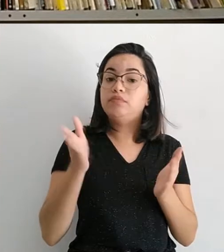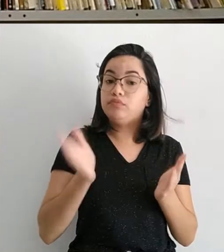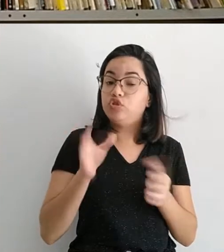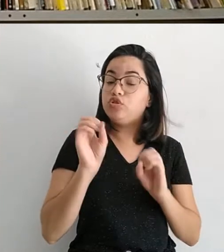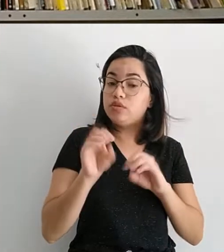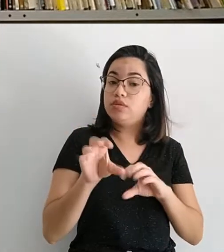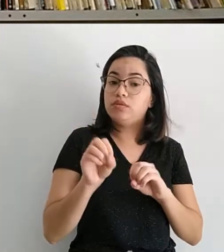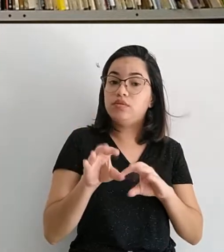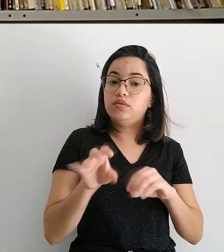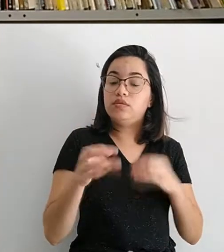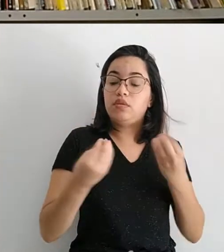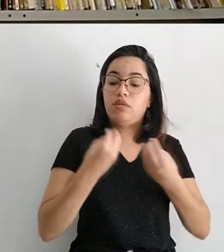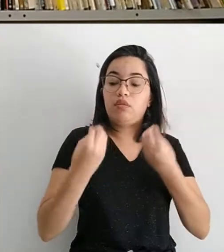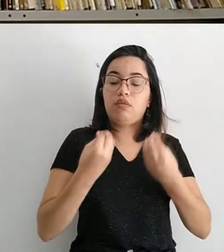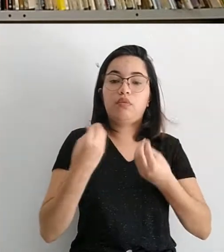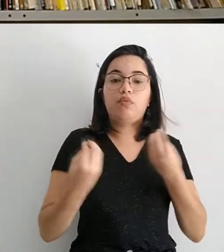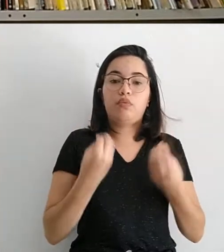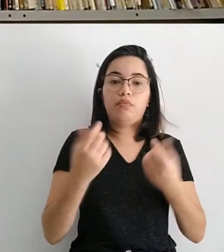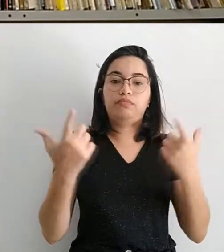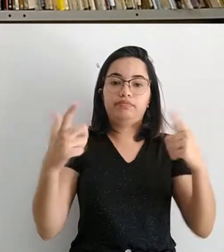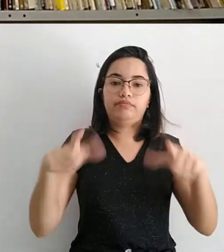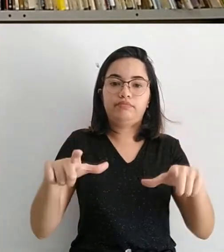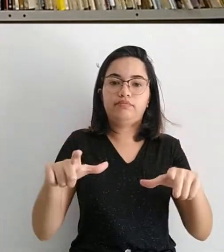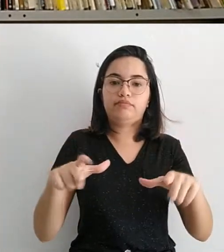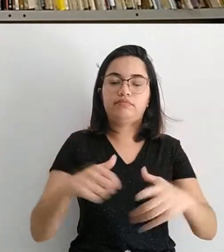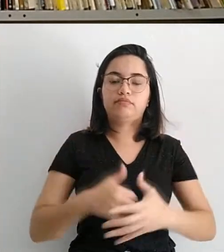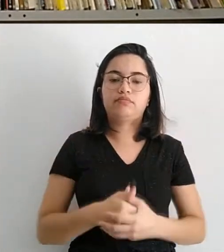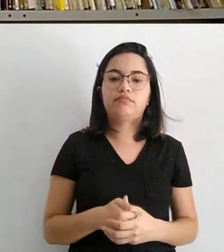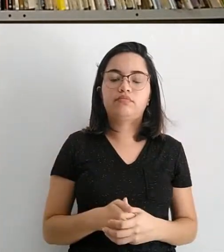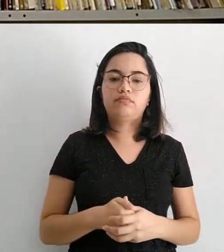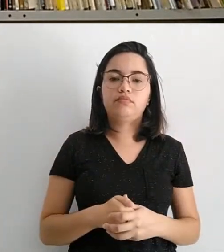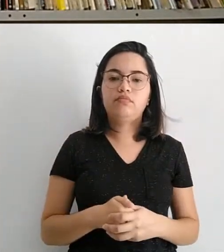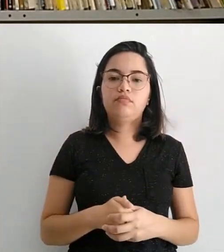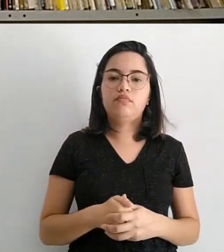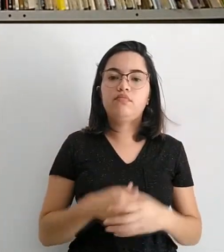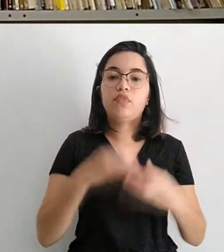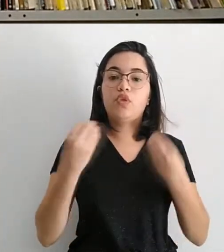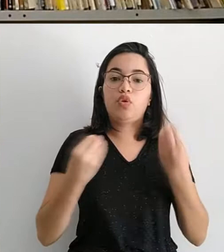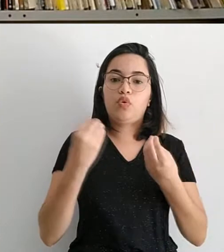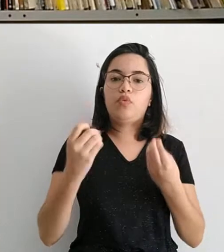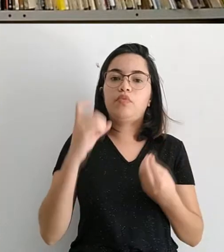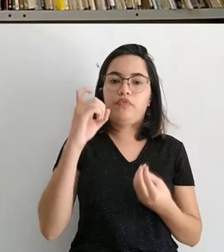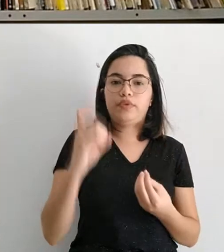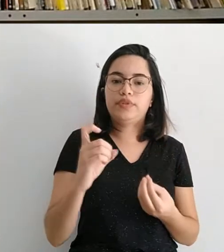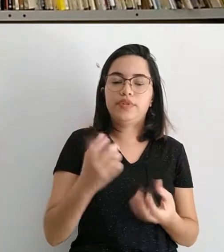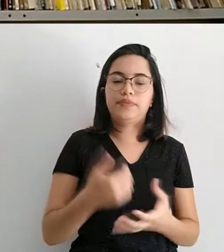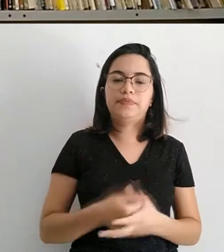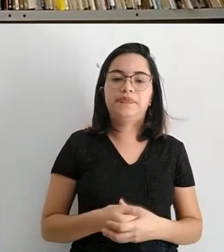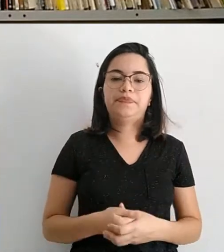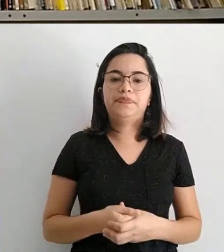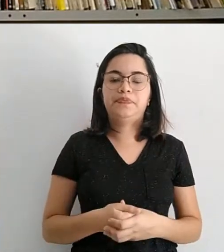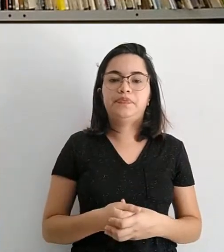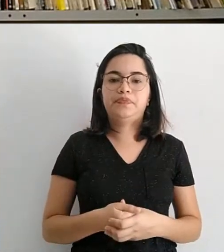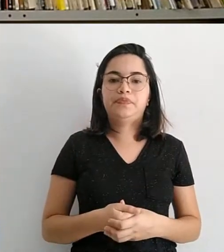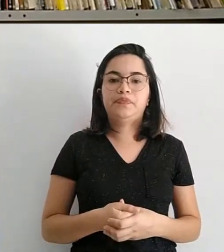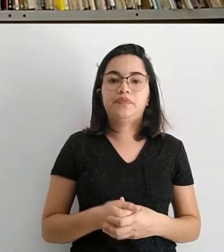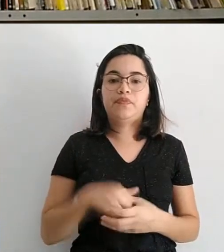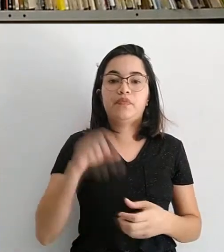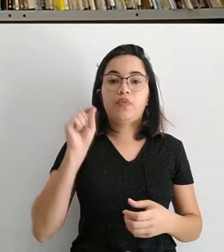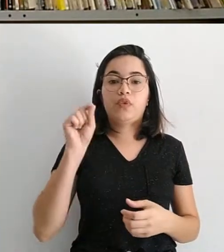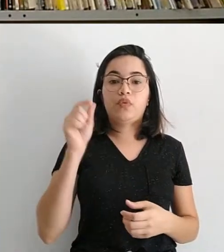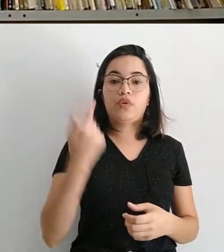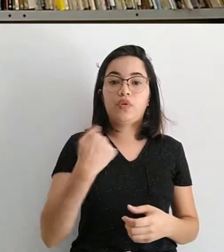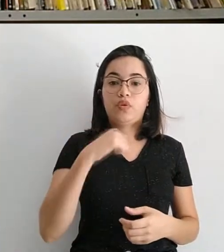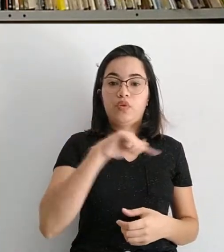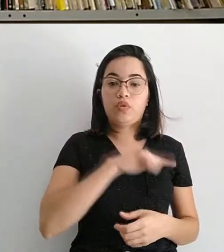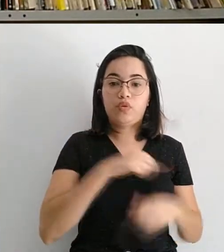já ensina como é esse lugar e como vai ser lá, né? O que